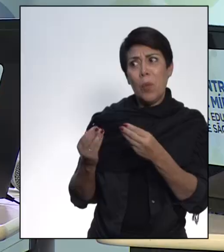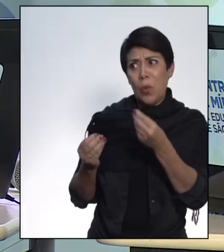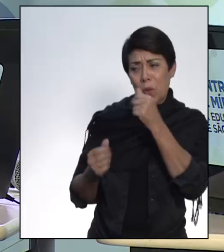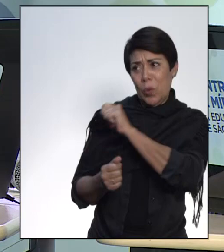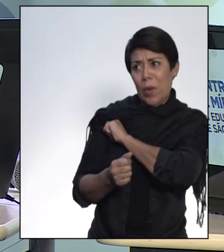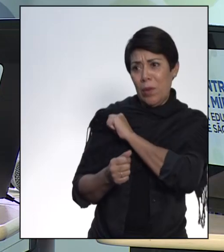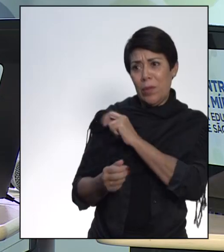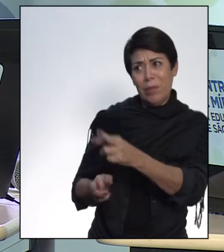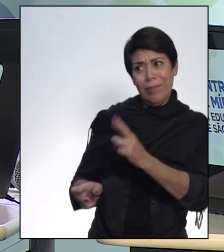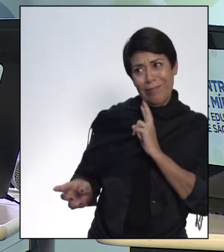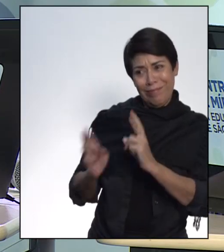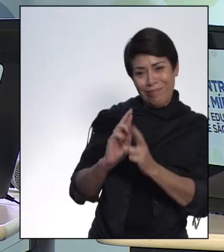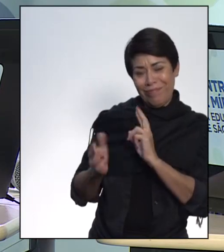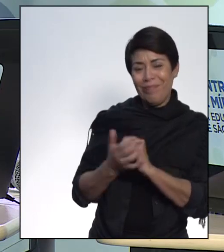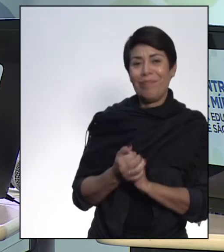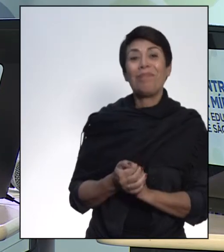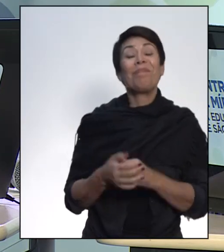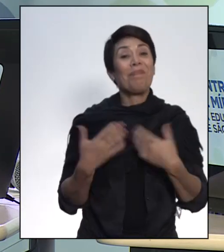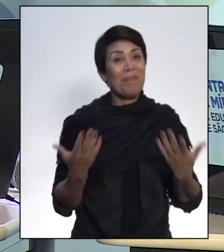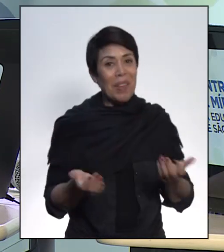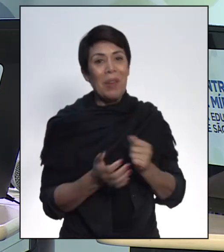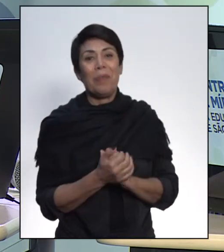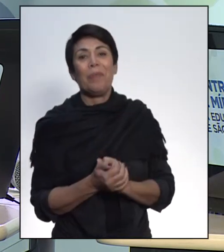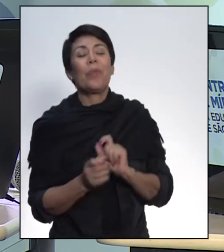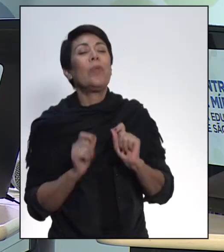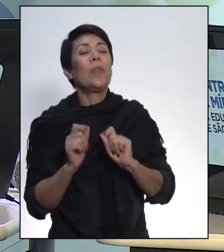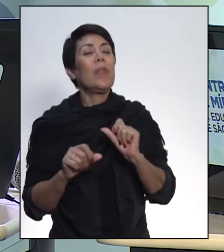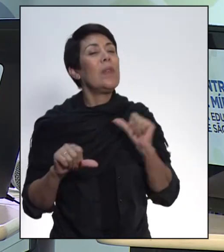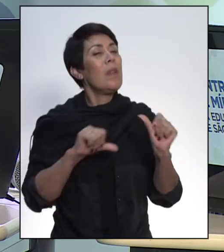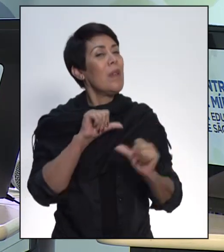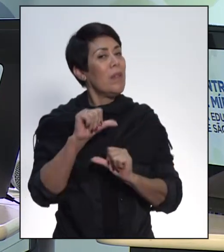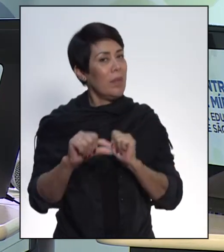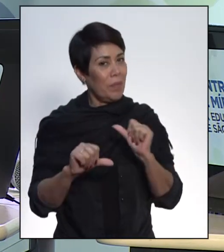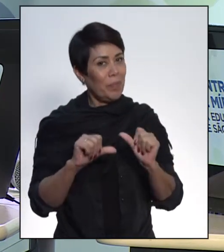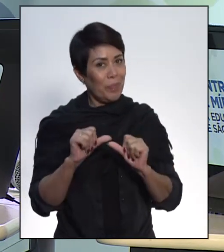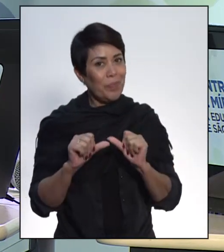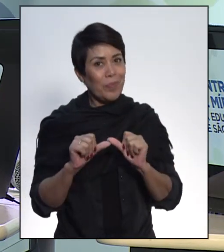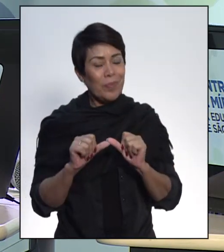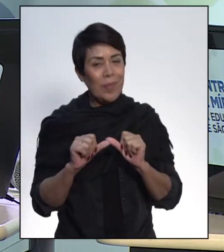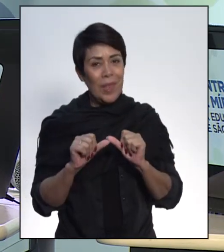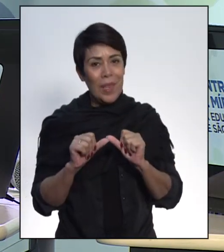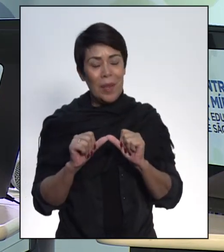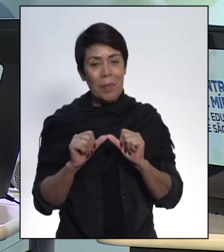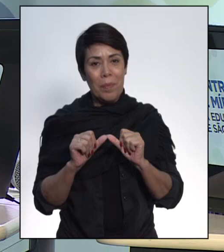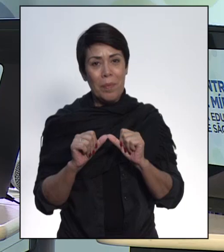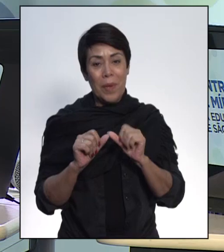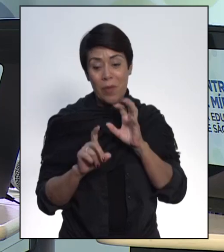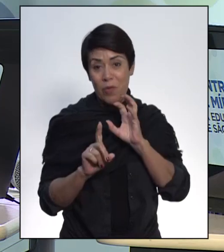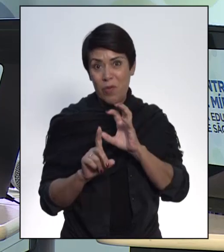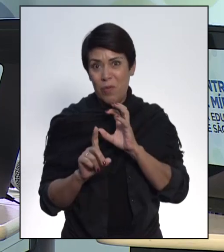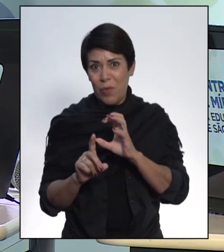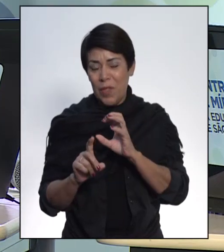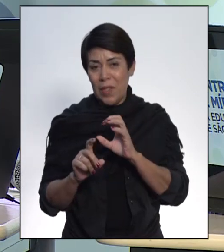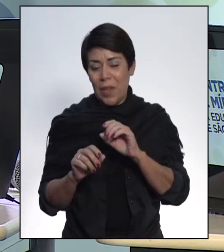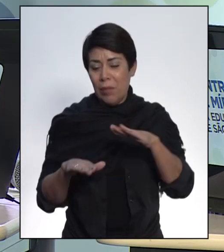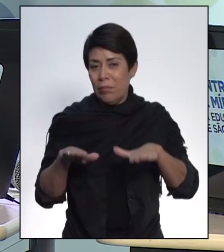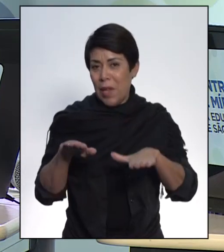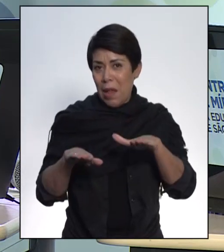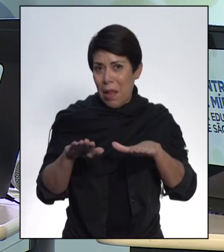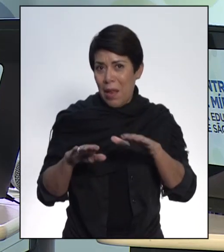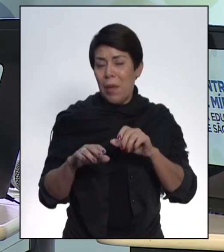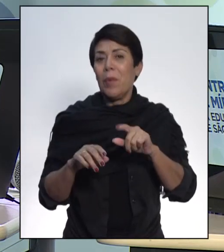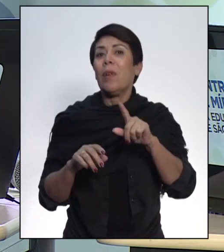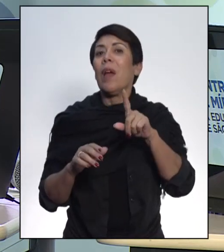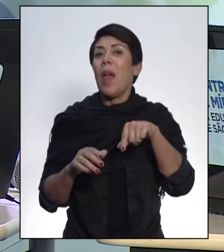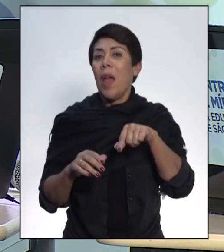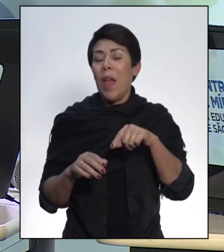Que legal, pessoal. Então, o fator que foi alterado para deslocar, para perturbar esse equilíbrio, de fato mesmo foi